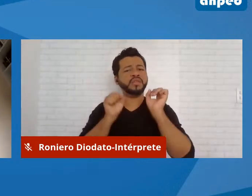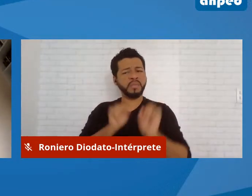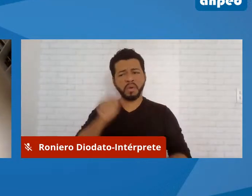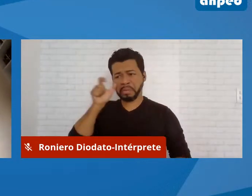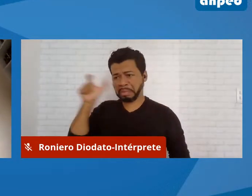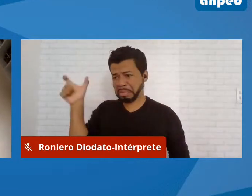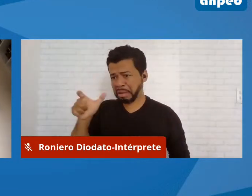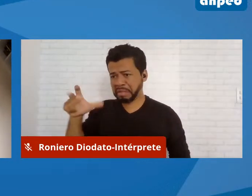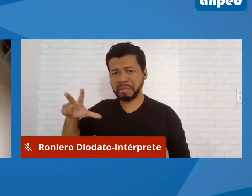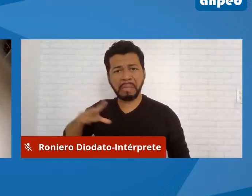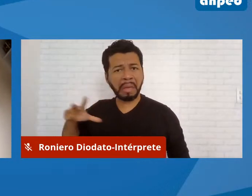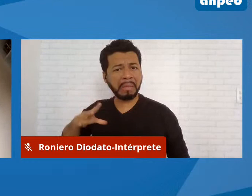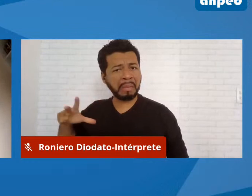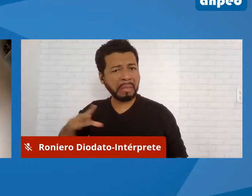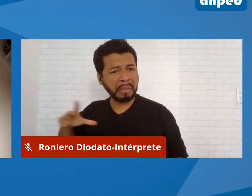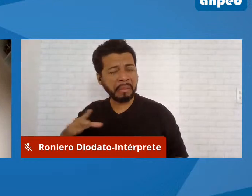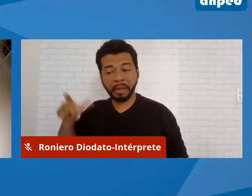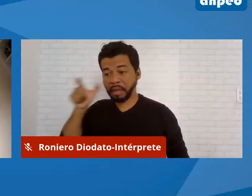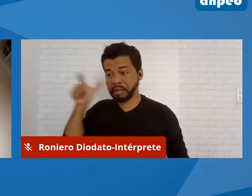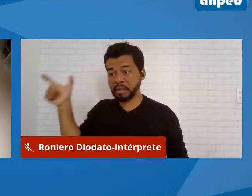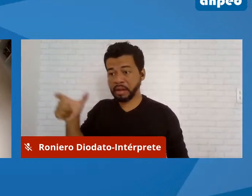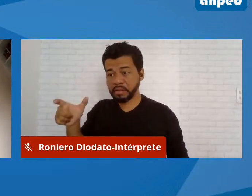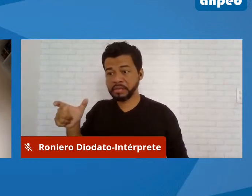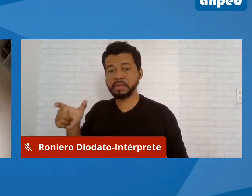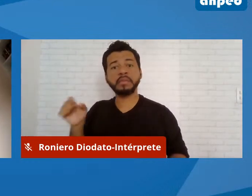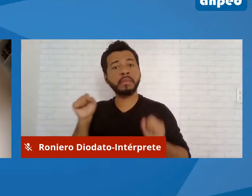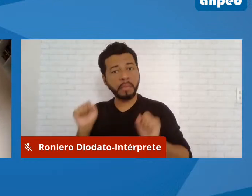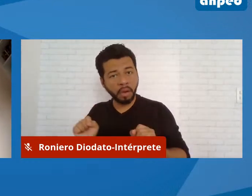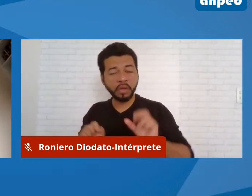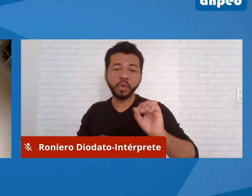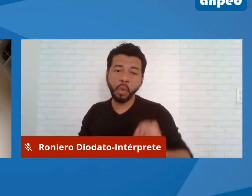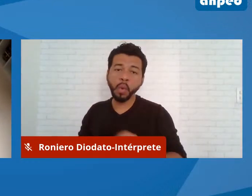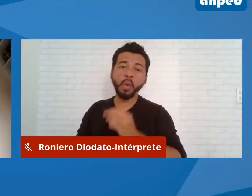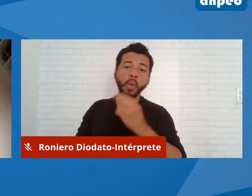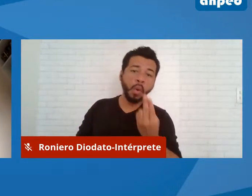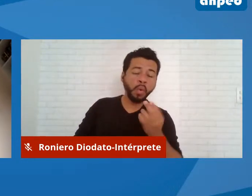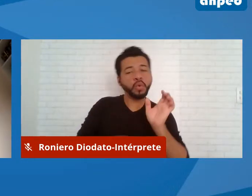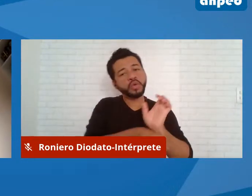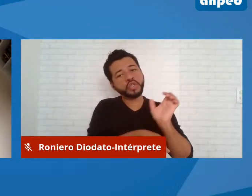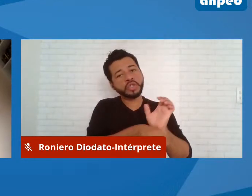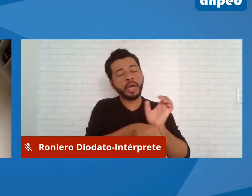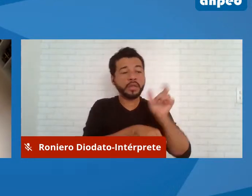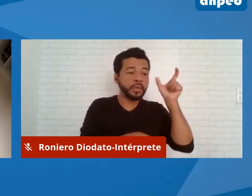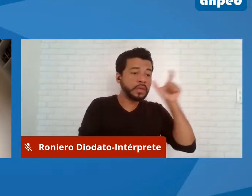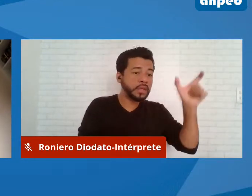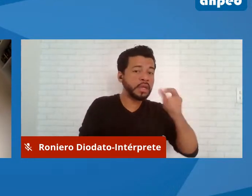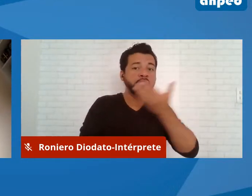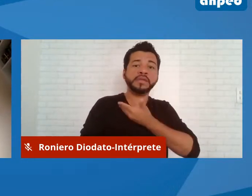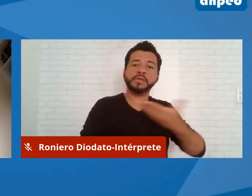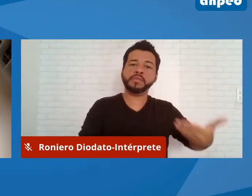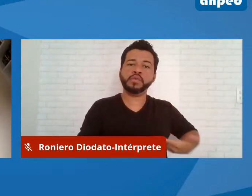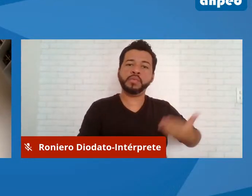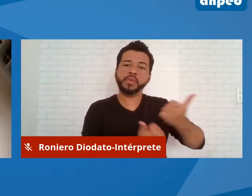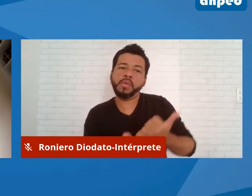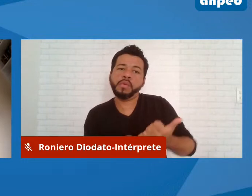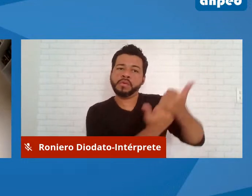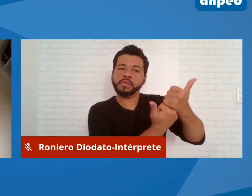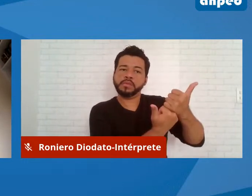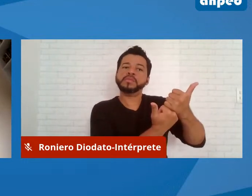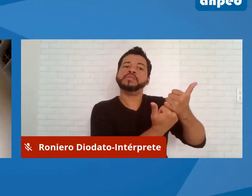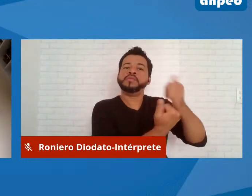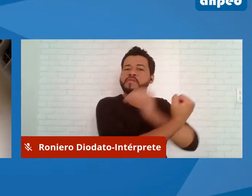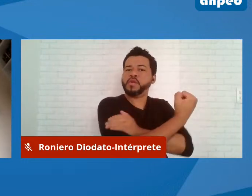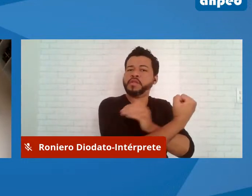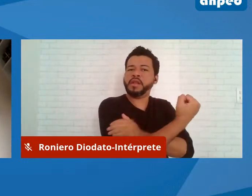Estado que atende os interesses públicos, que fortaleça a escola pública, que fortaleça o SUS, que fortaleça a